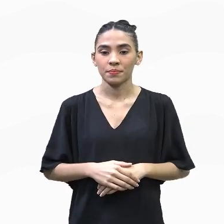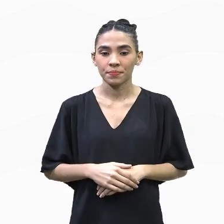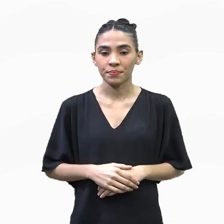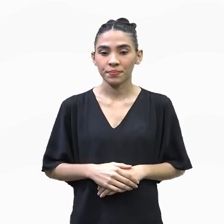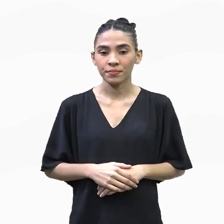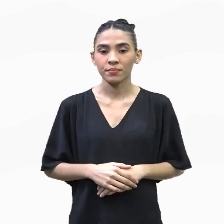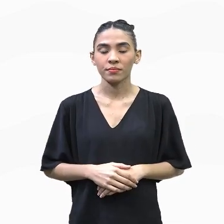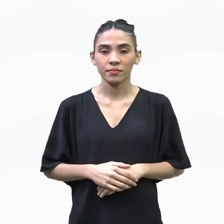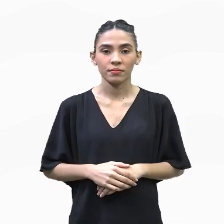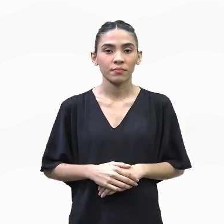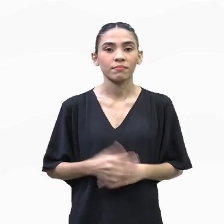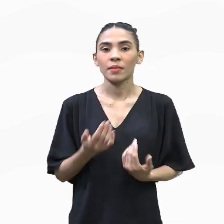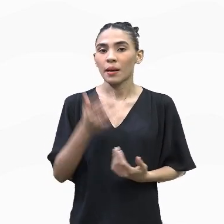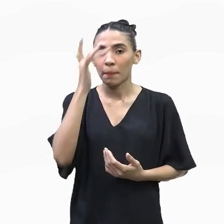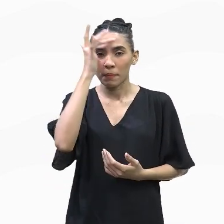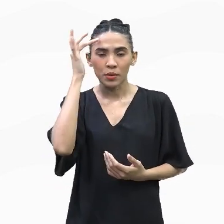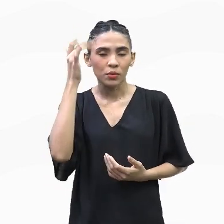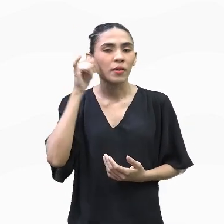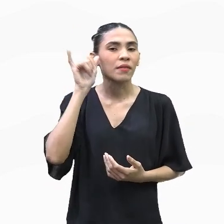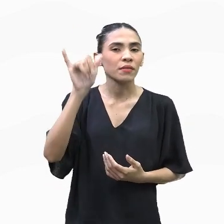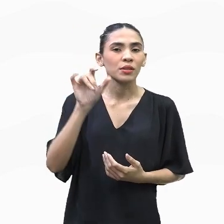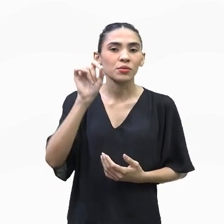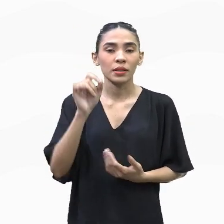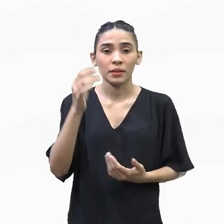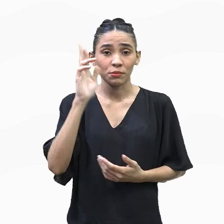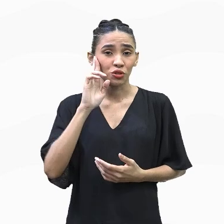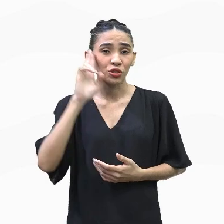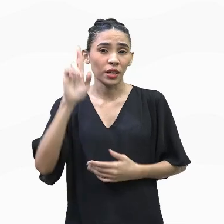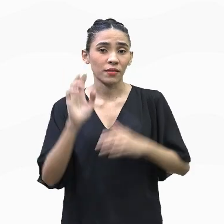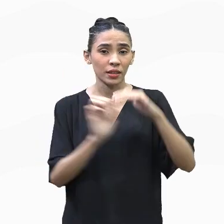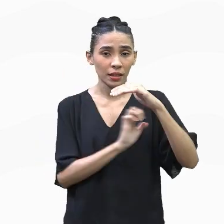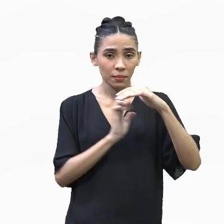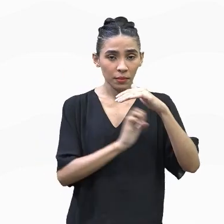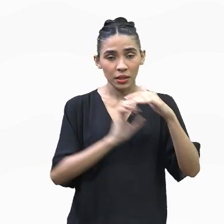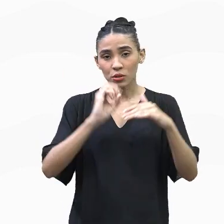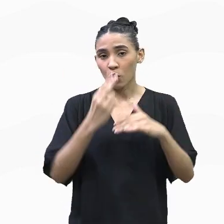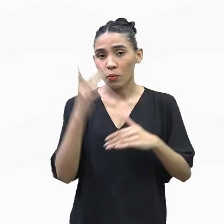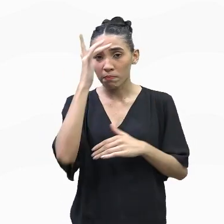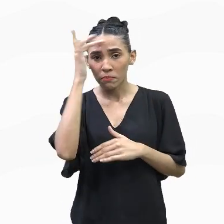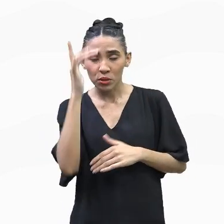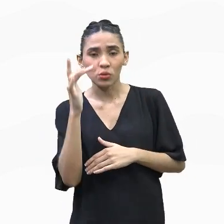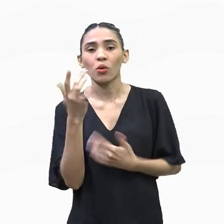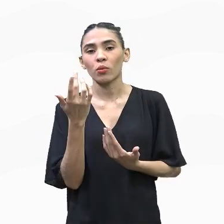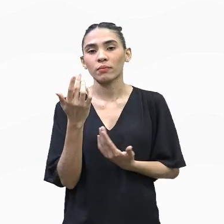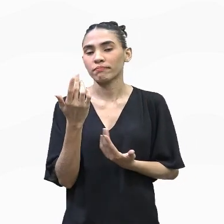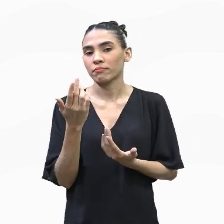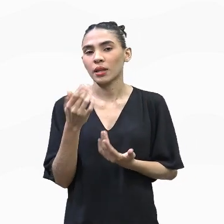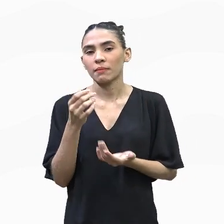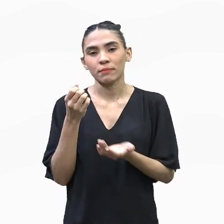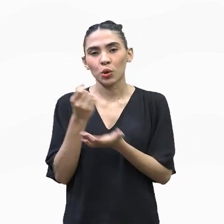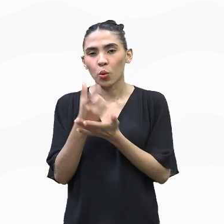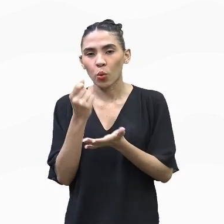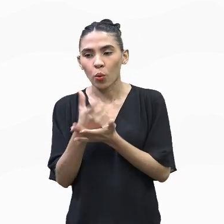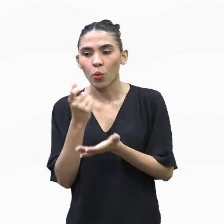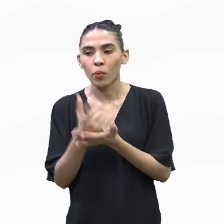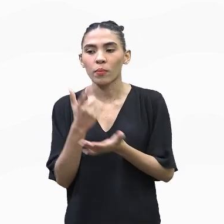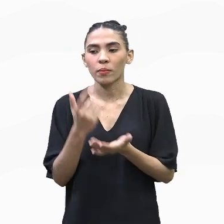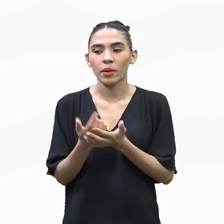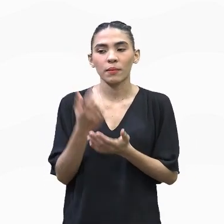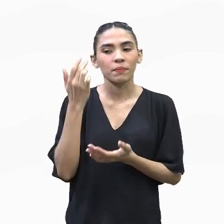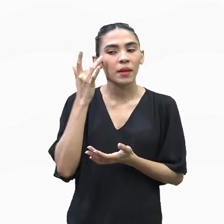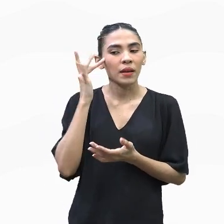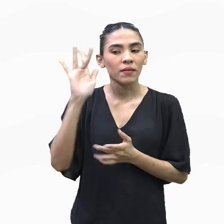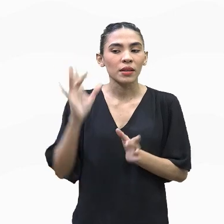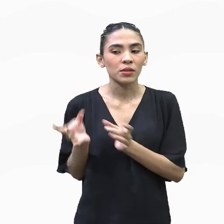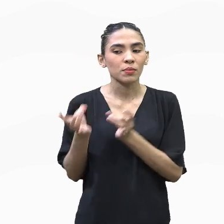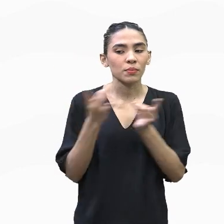equilíbrio, para que nenhum, digamos, o dono da empresa, ou o consumidor, o cliente, não venha sofrer com aquilo, nenhum nem